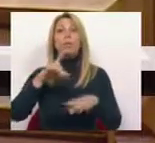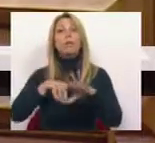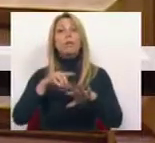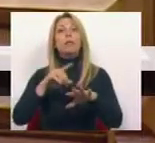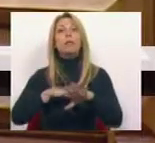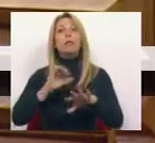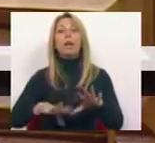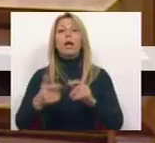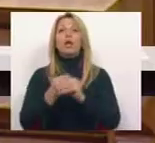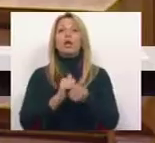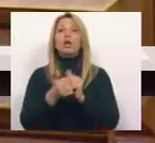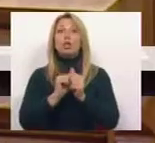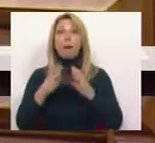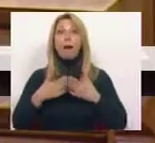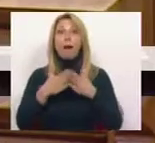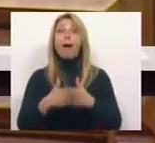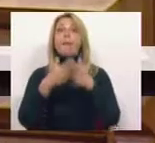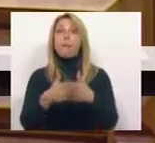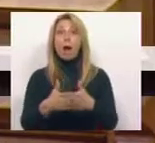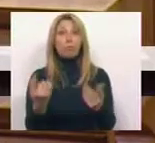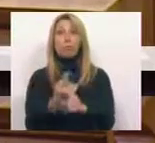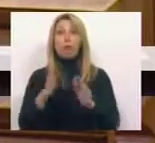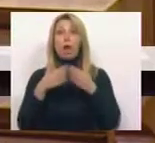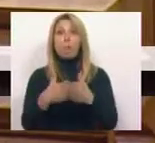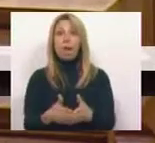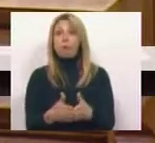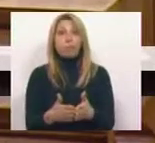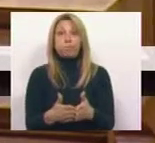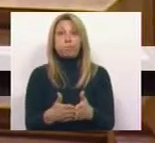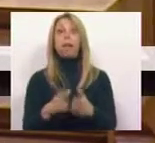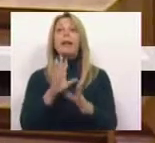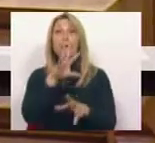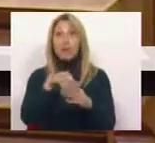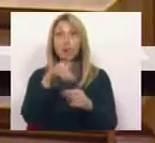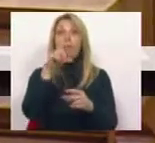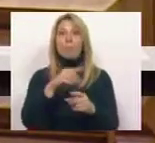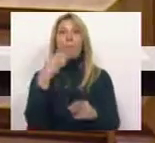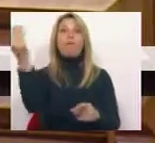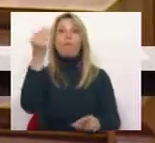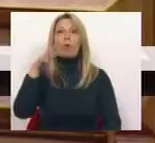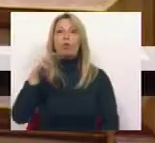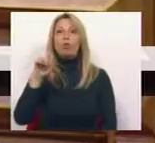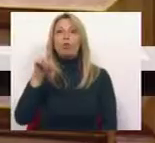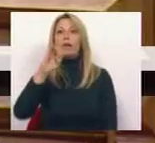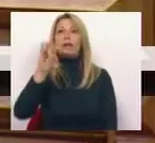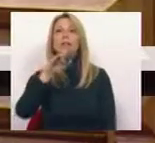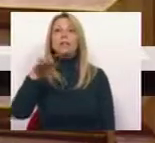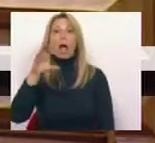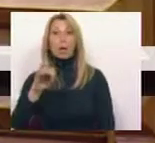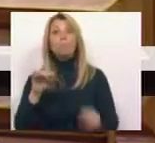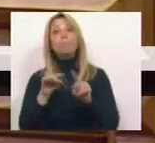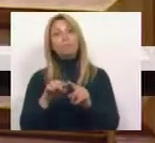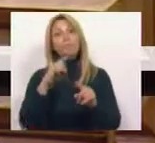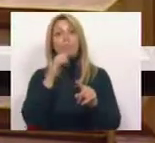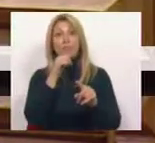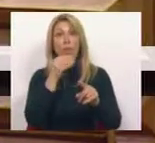por dificuldade de circulação de embarcações, incluindo os famosos moliceiros. O assoreamento da Ria de Aveiro prejudica o desenvolvimento sustentável